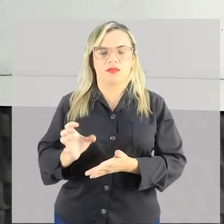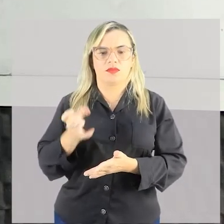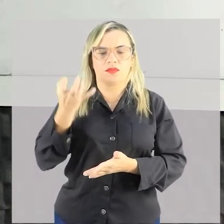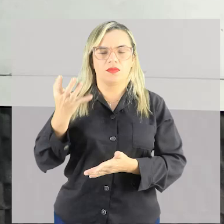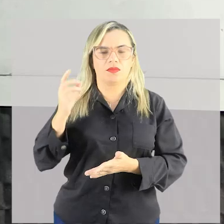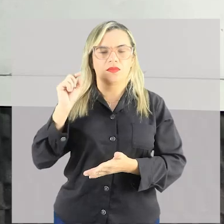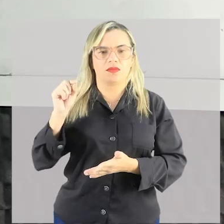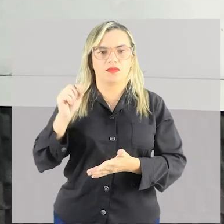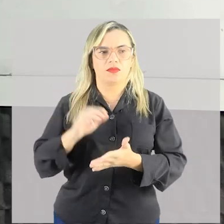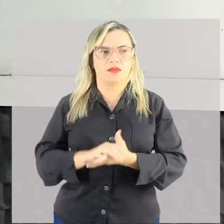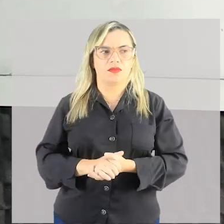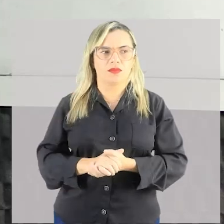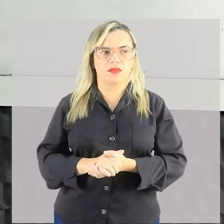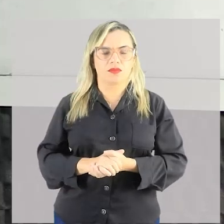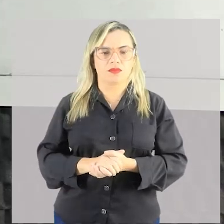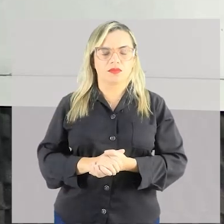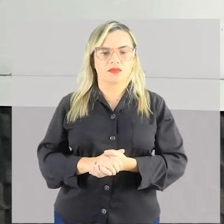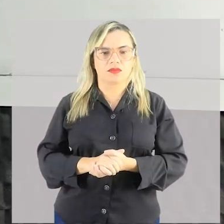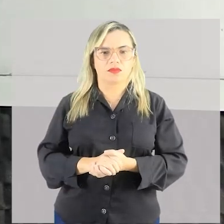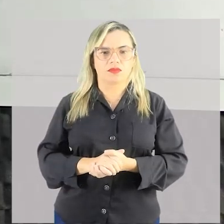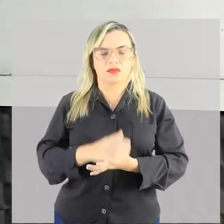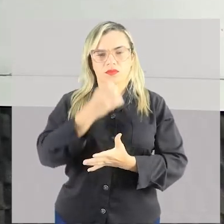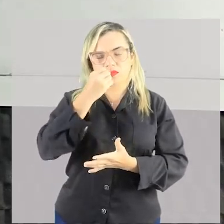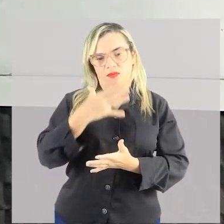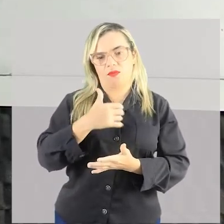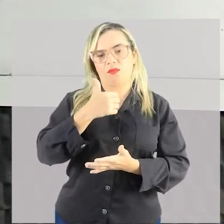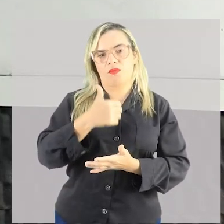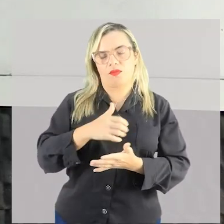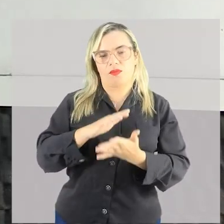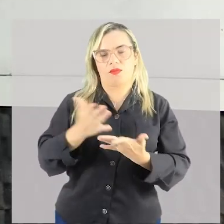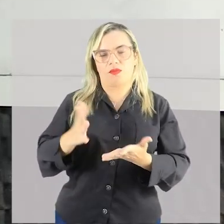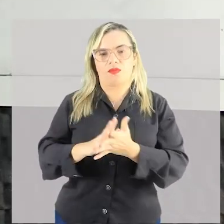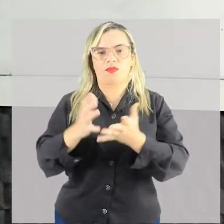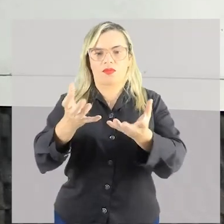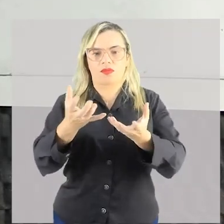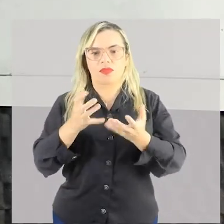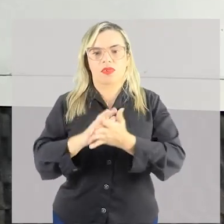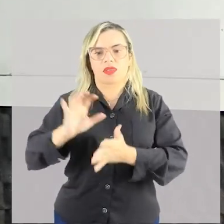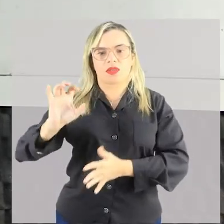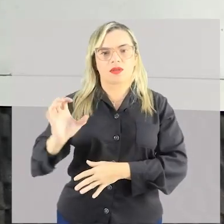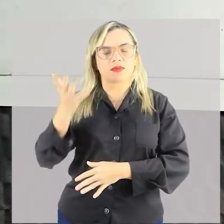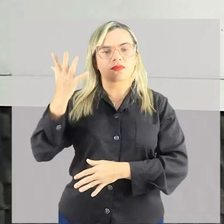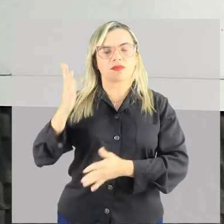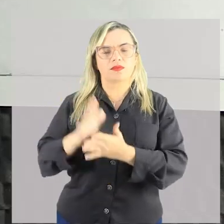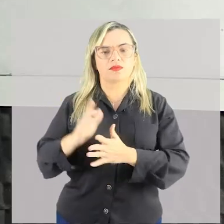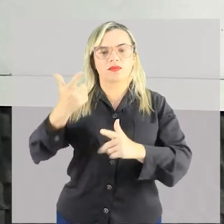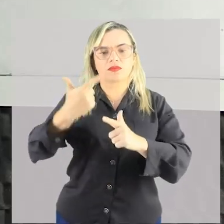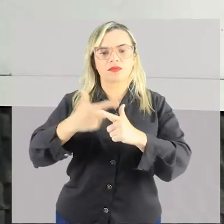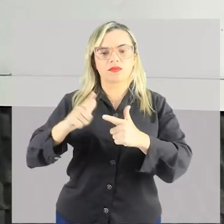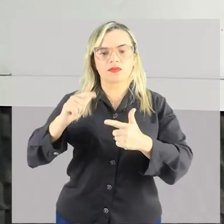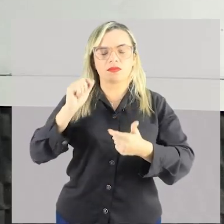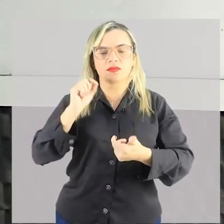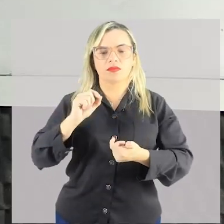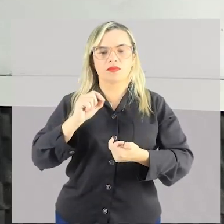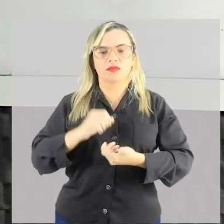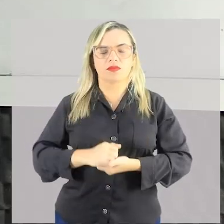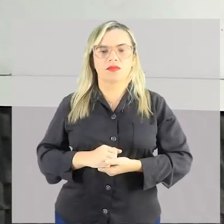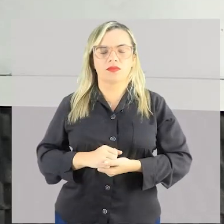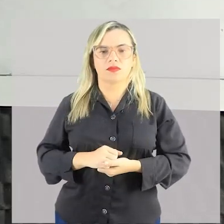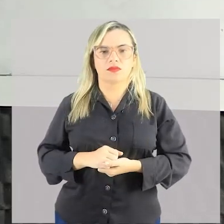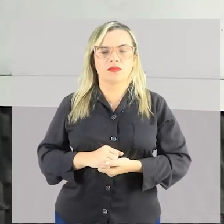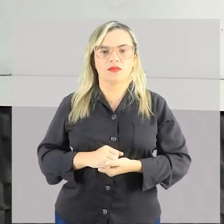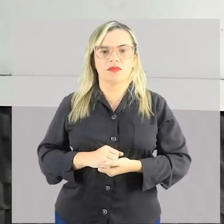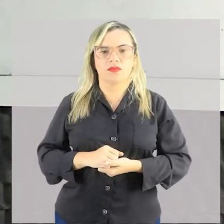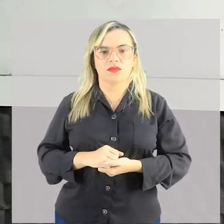né número de elementos favoráveis aquilo que que você quer que aconteça dividido